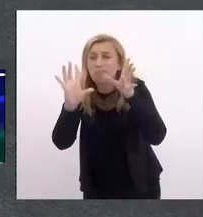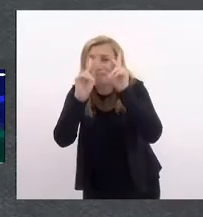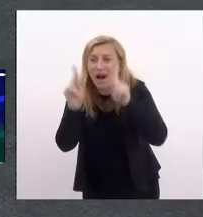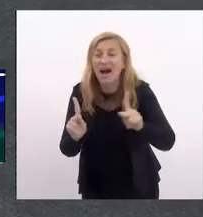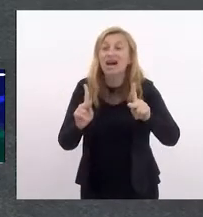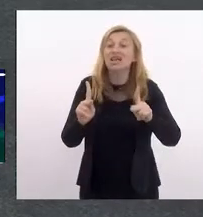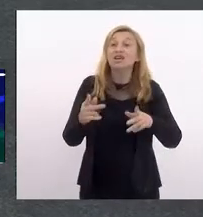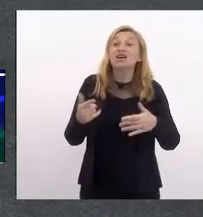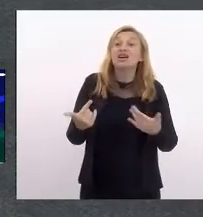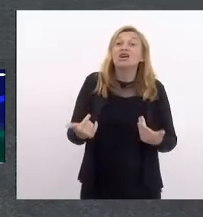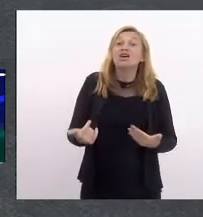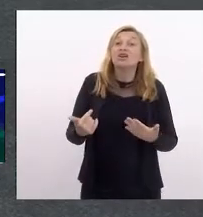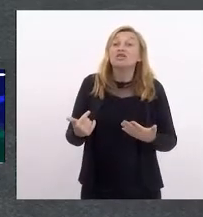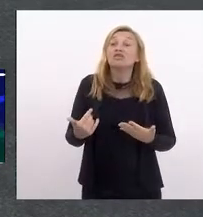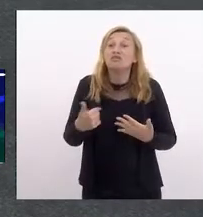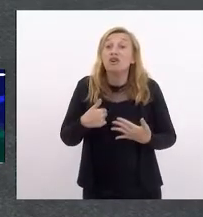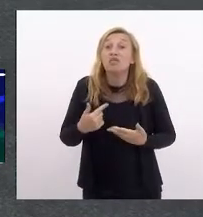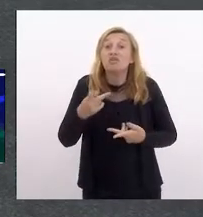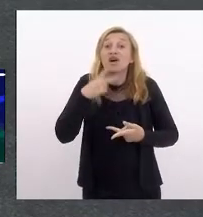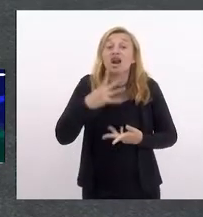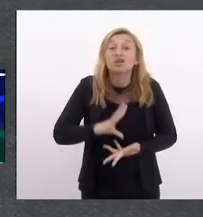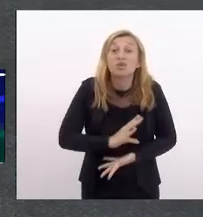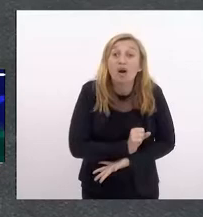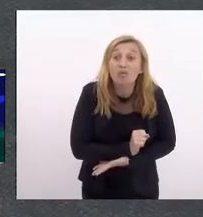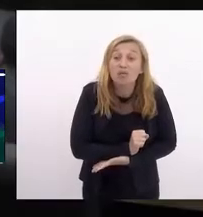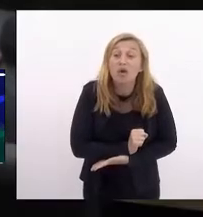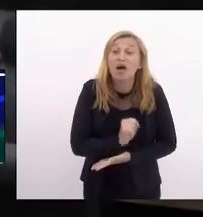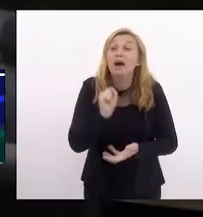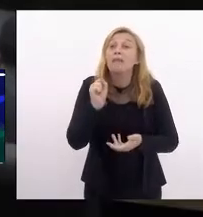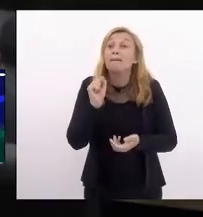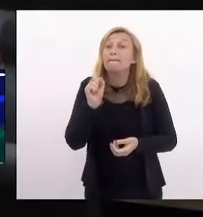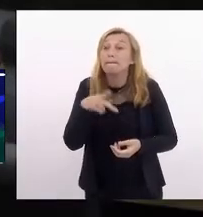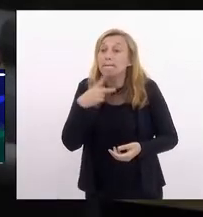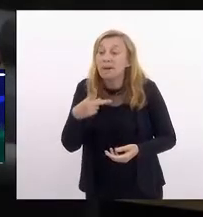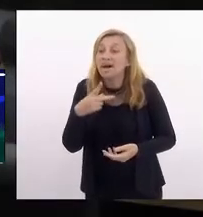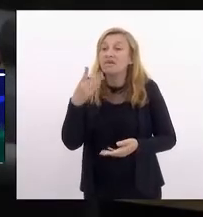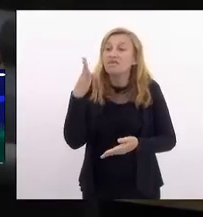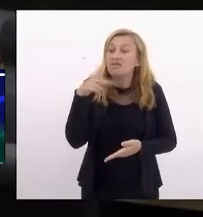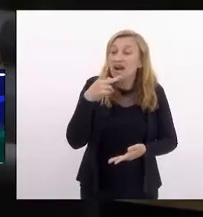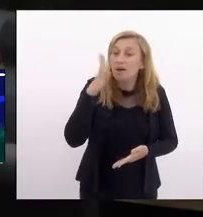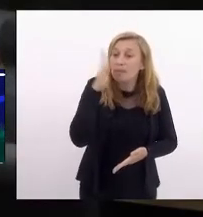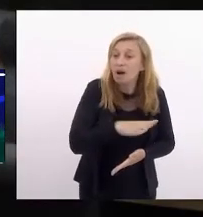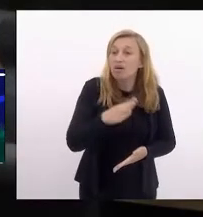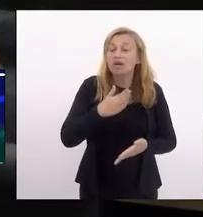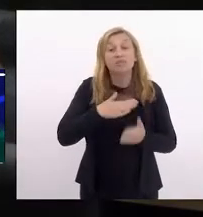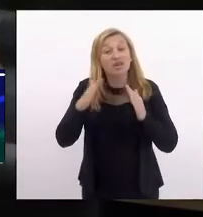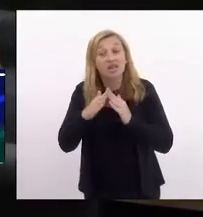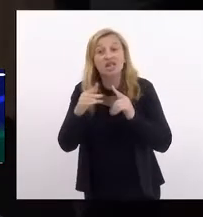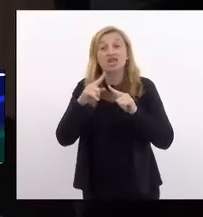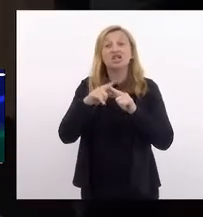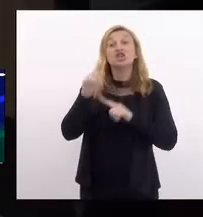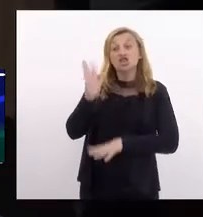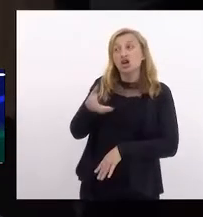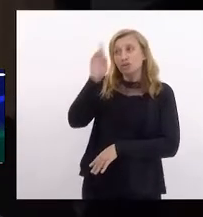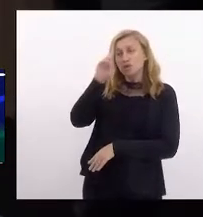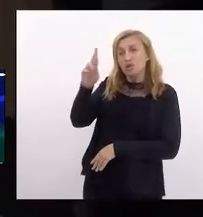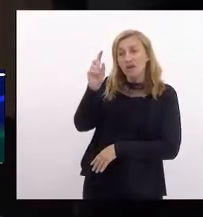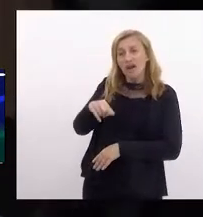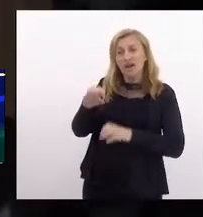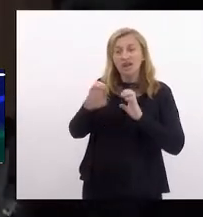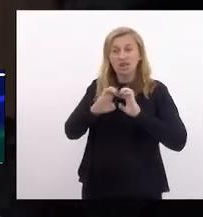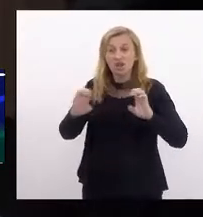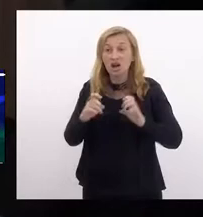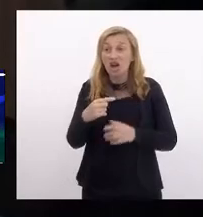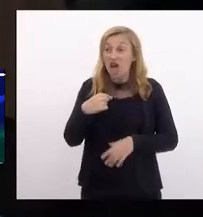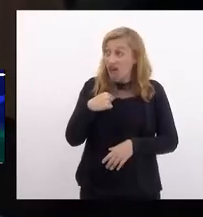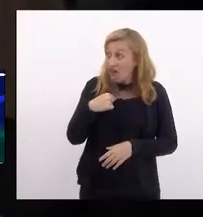vamos suscitar o amor pára de falar uma outra minha igreja já que o senhor cristão Eu não falo de